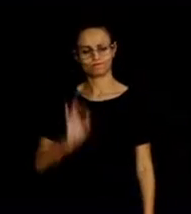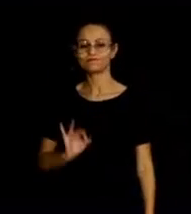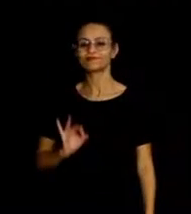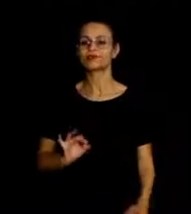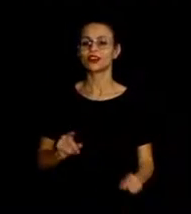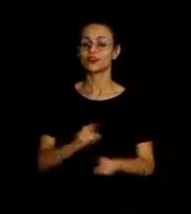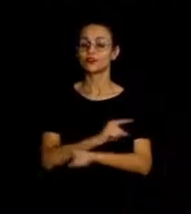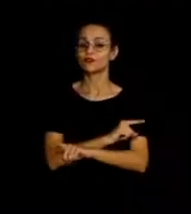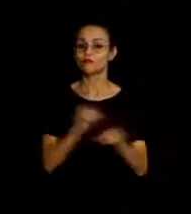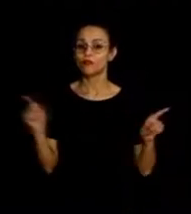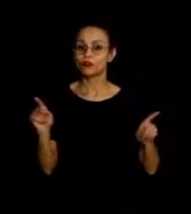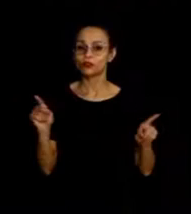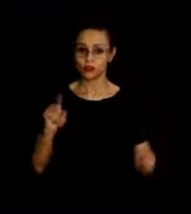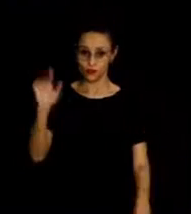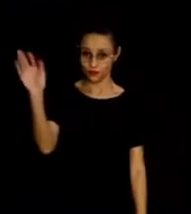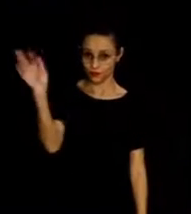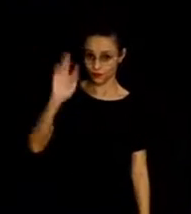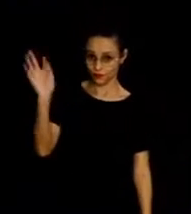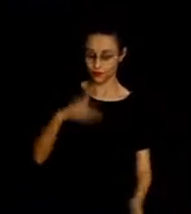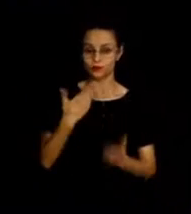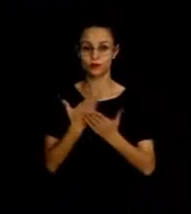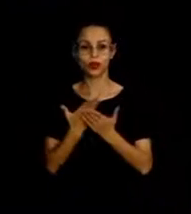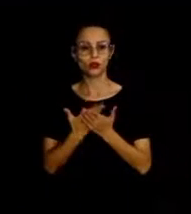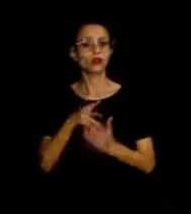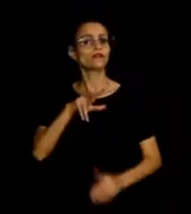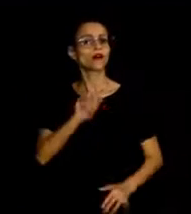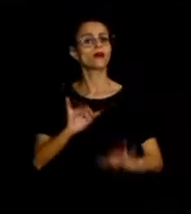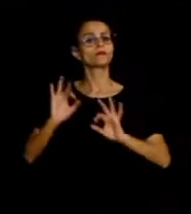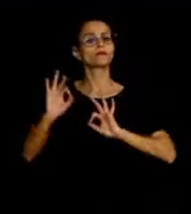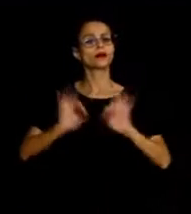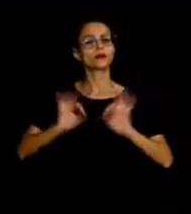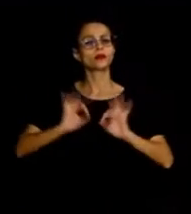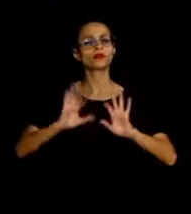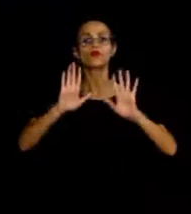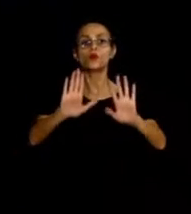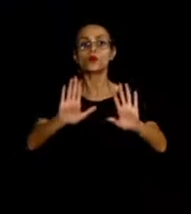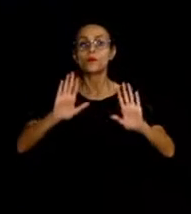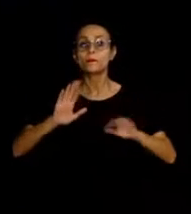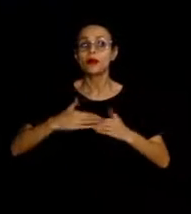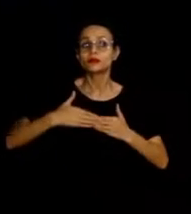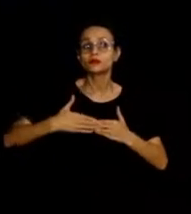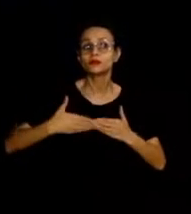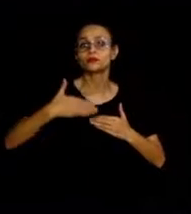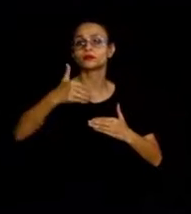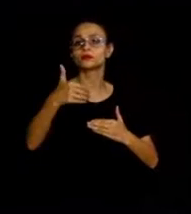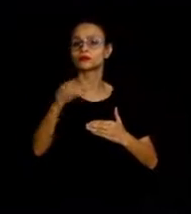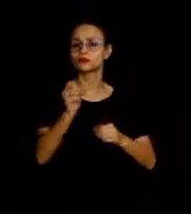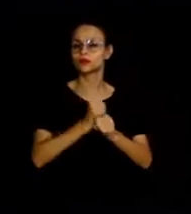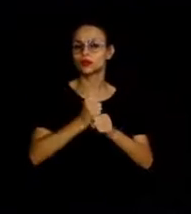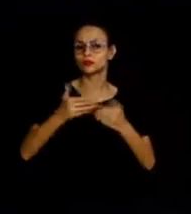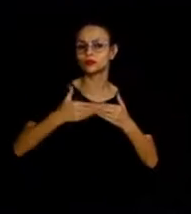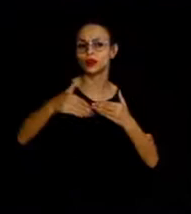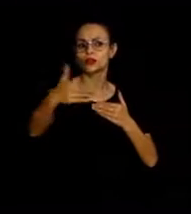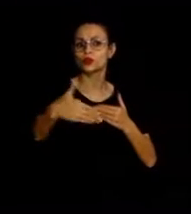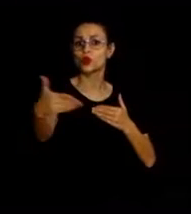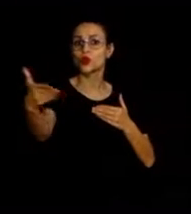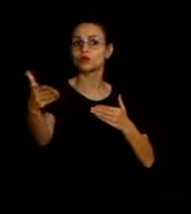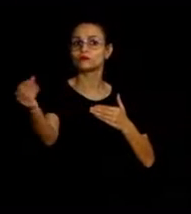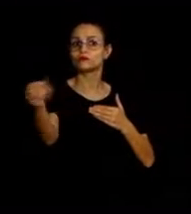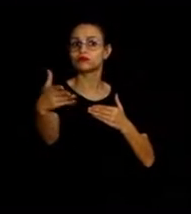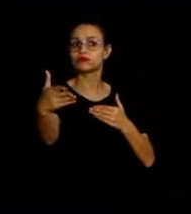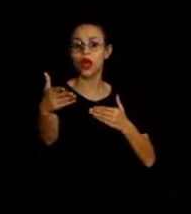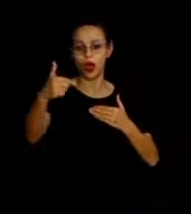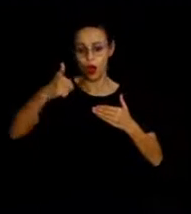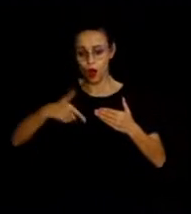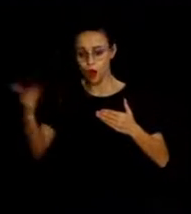que você na faculdade vai ter uma preparação Só que talvez daqui 10 anos existam demandas que hoje a gente não